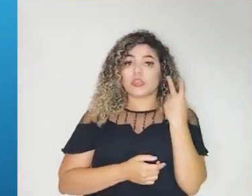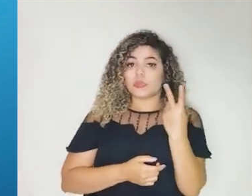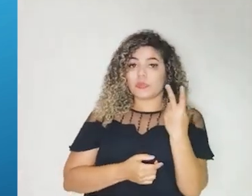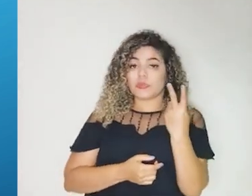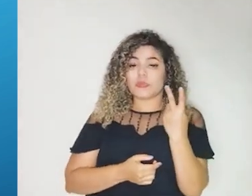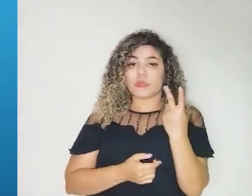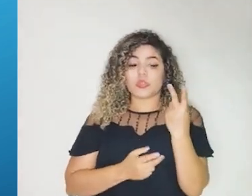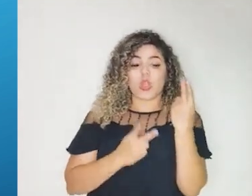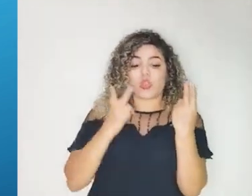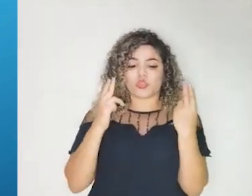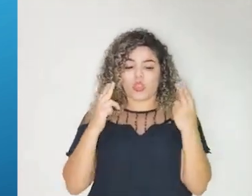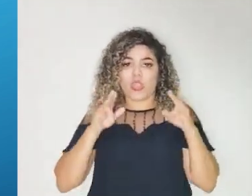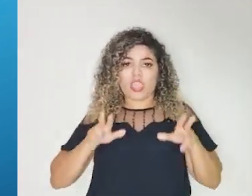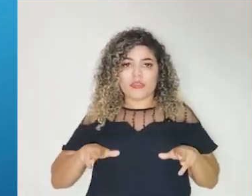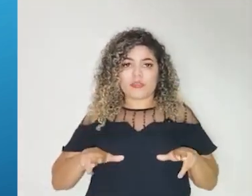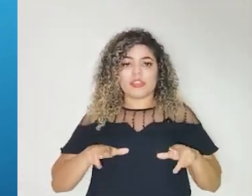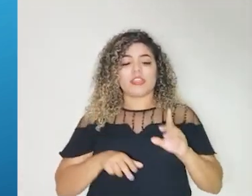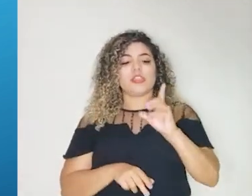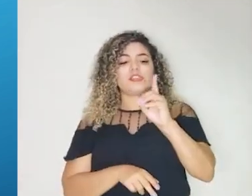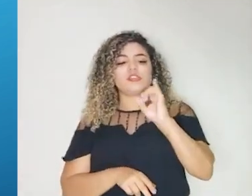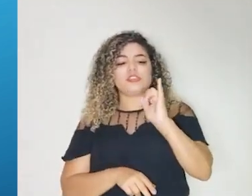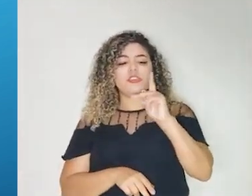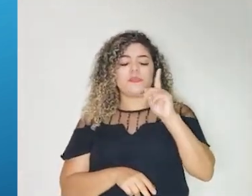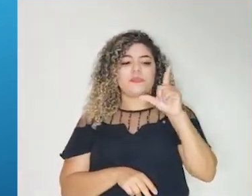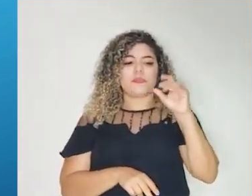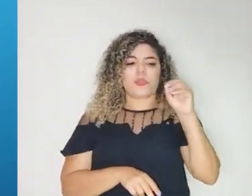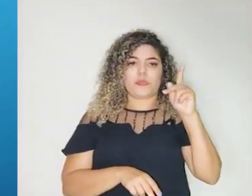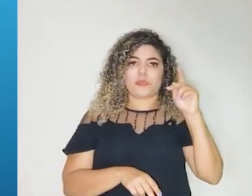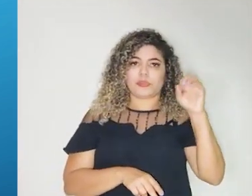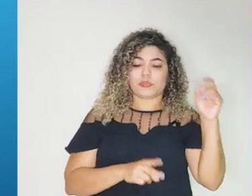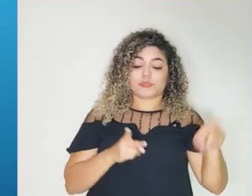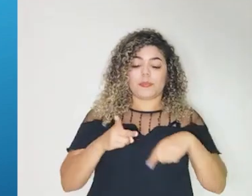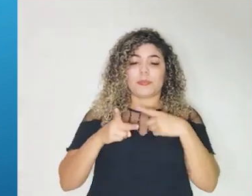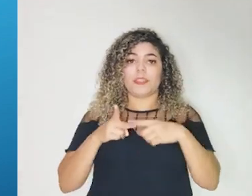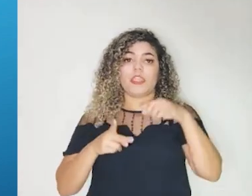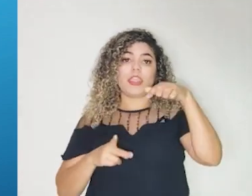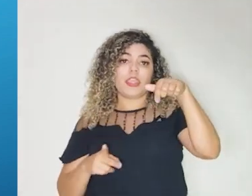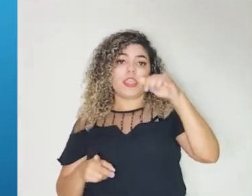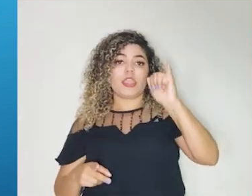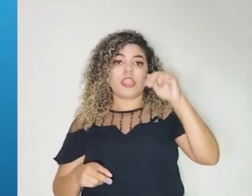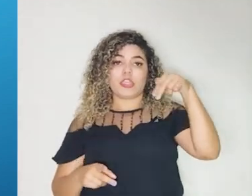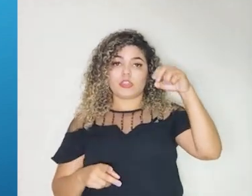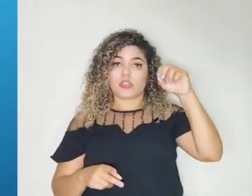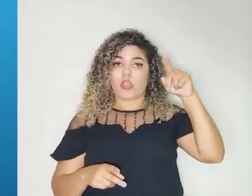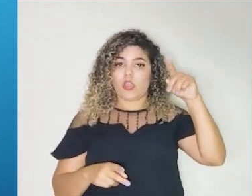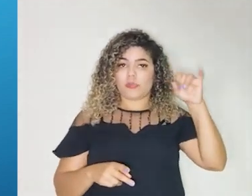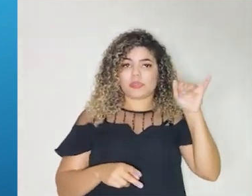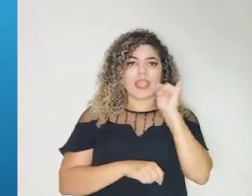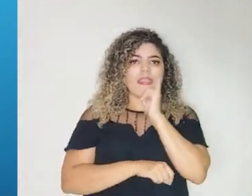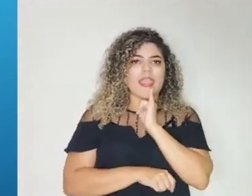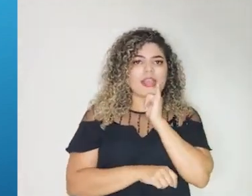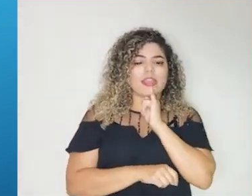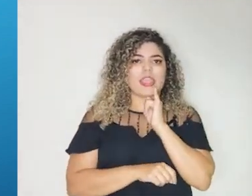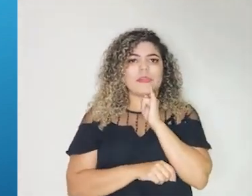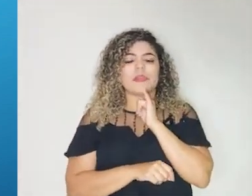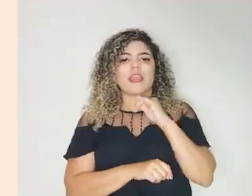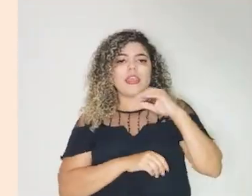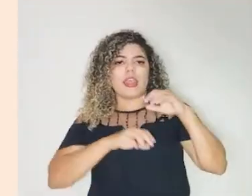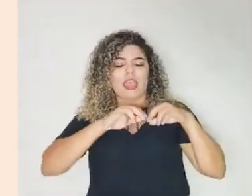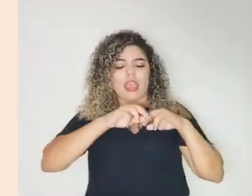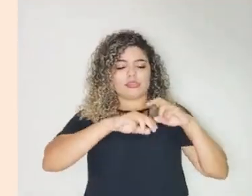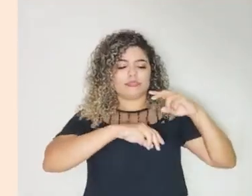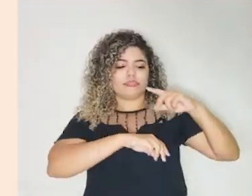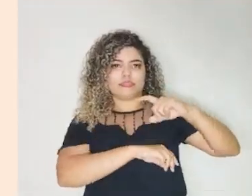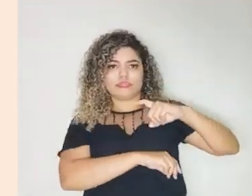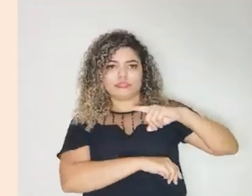por segmento, por isso o nome diplópodes. Já os quilópodes, entre eles a lacraia, a centopeia, possuem de 15